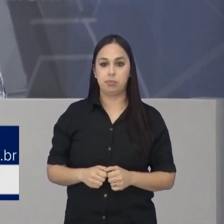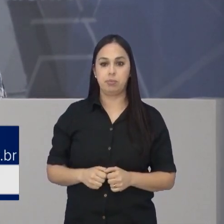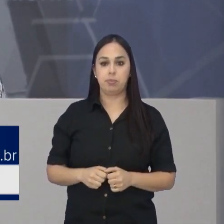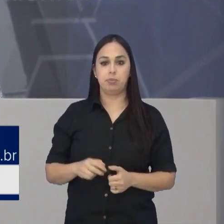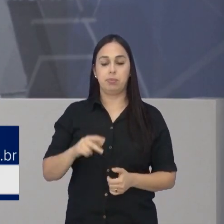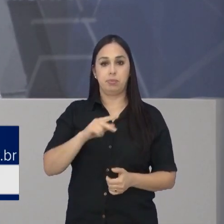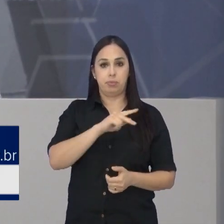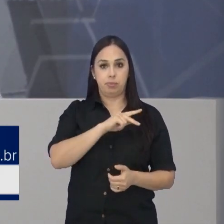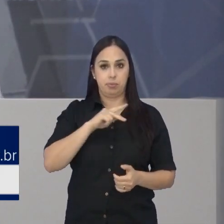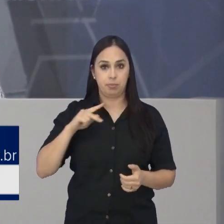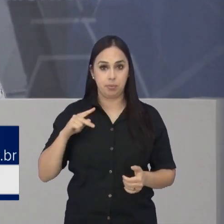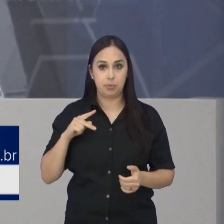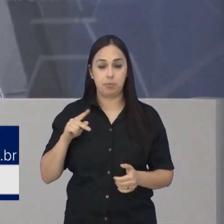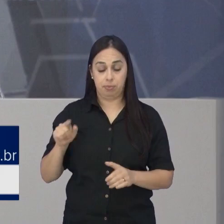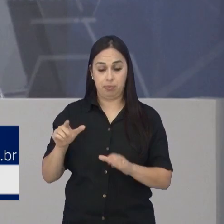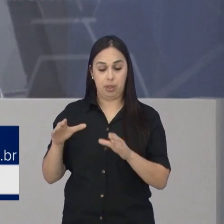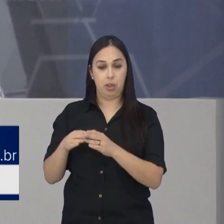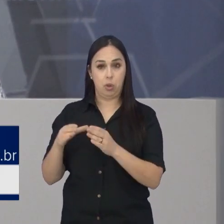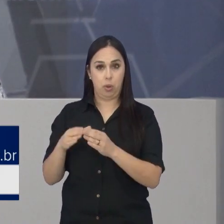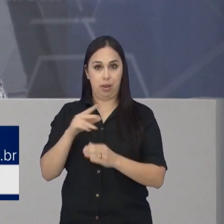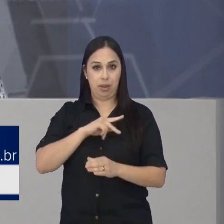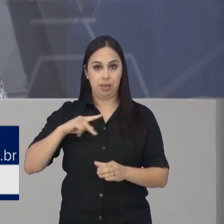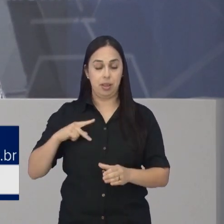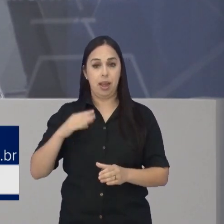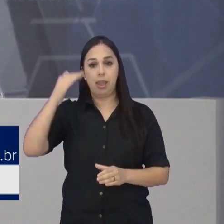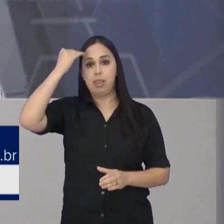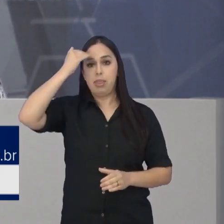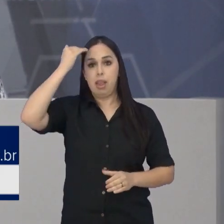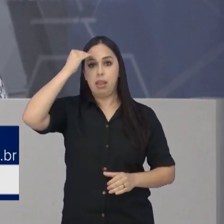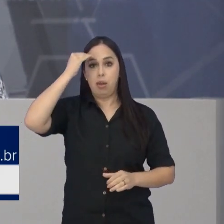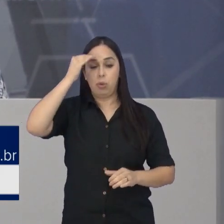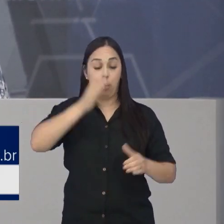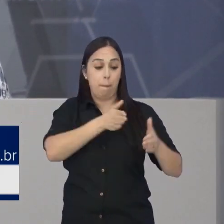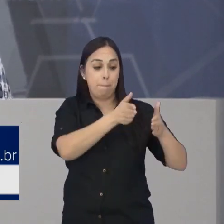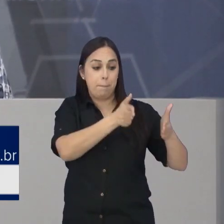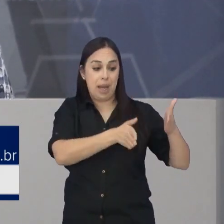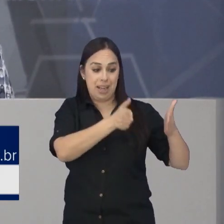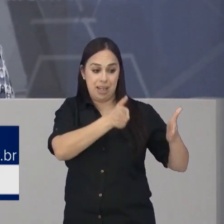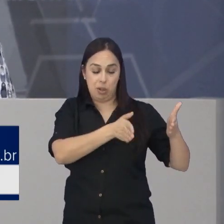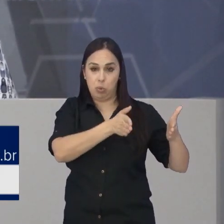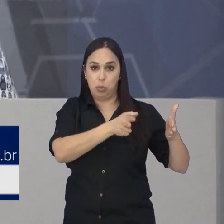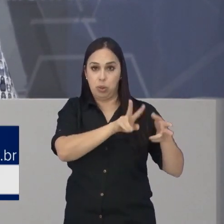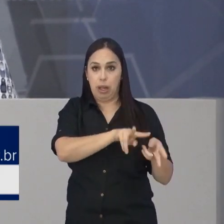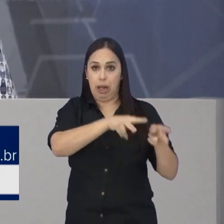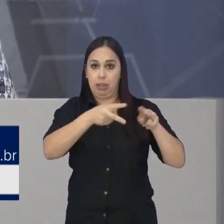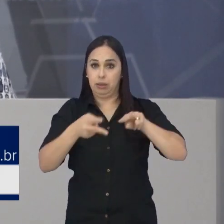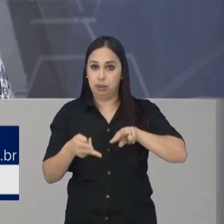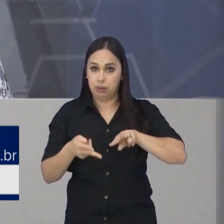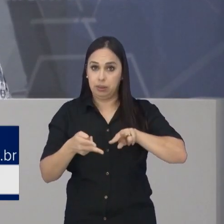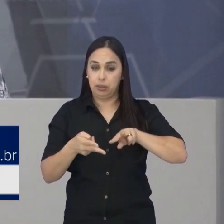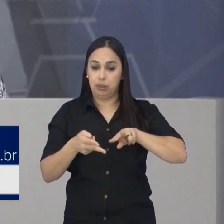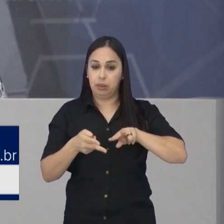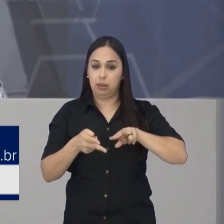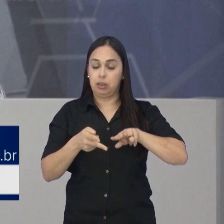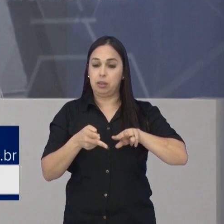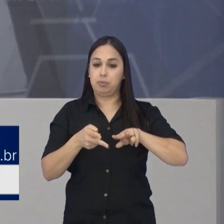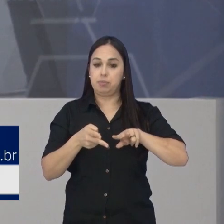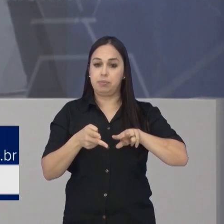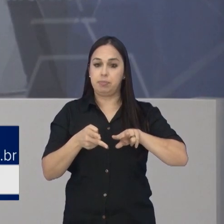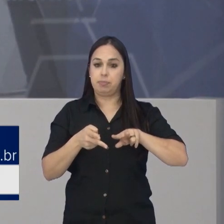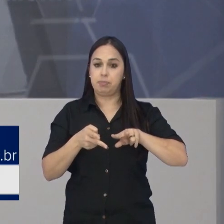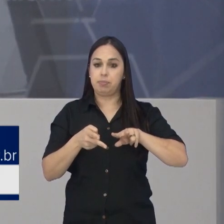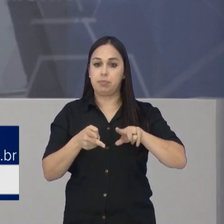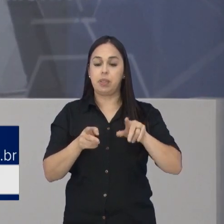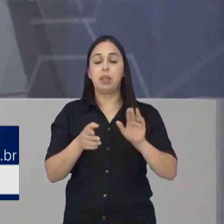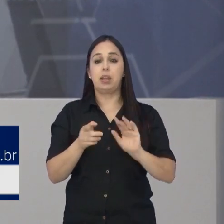presidência, por entender sobre a definição de um período de transição operacional,